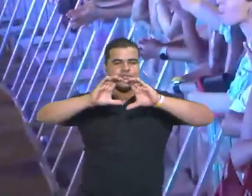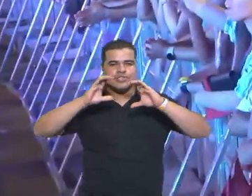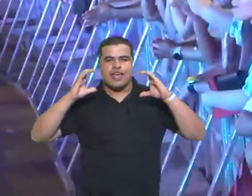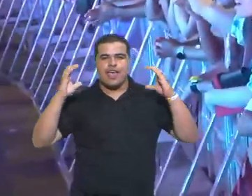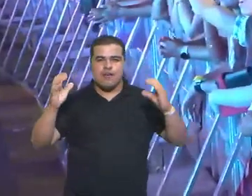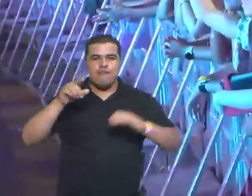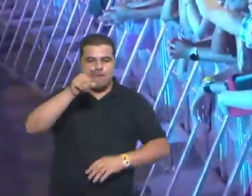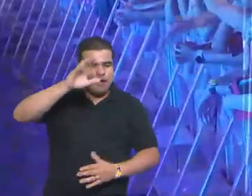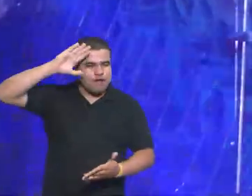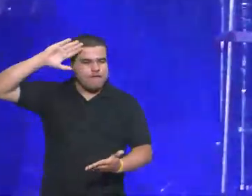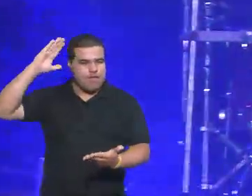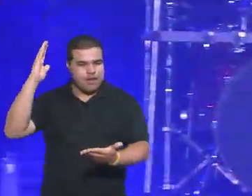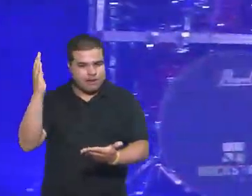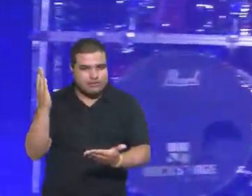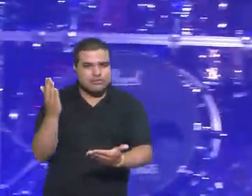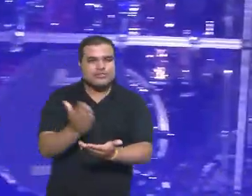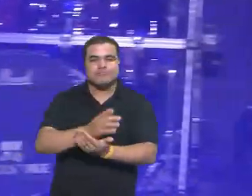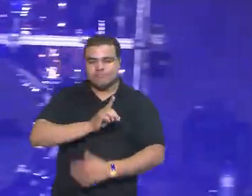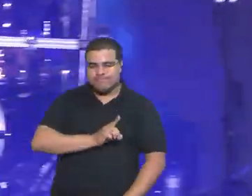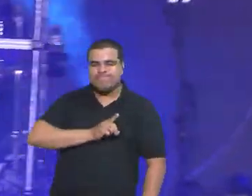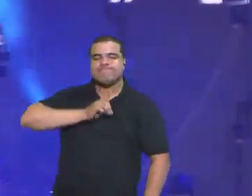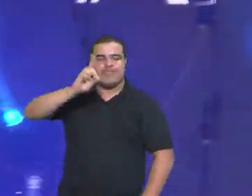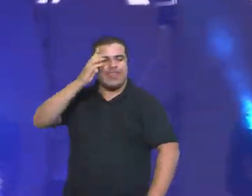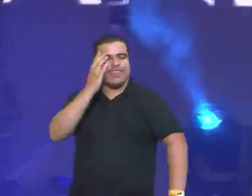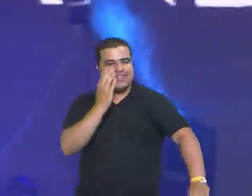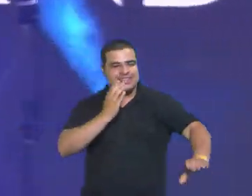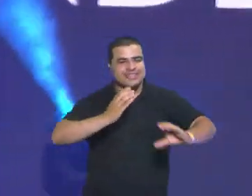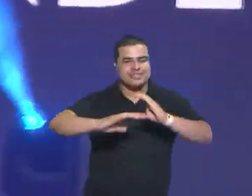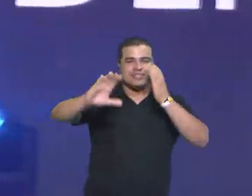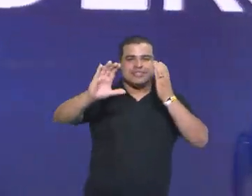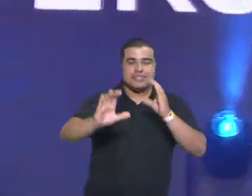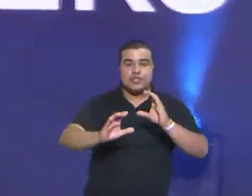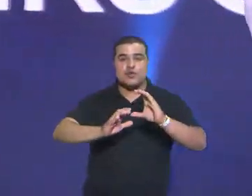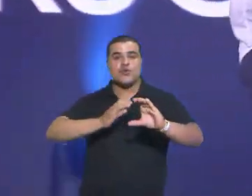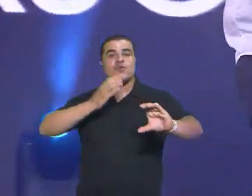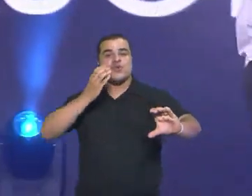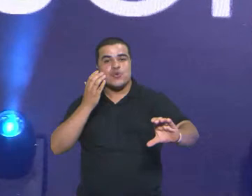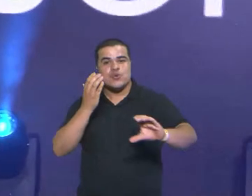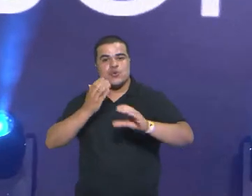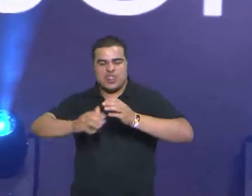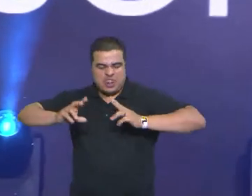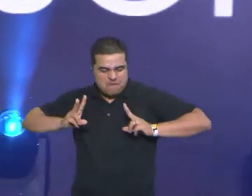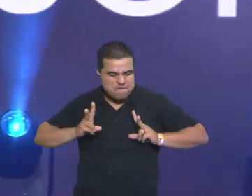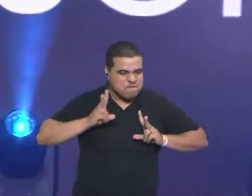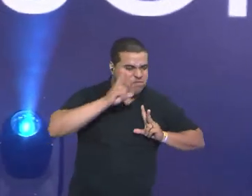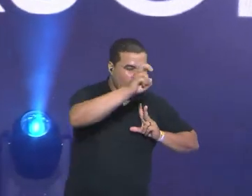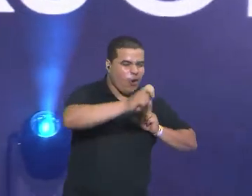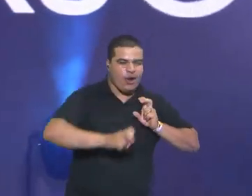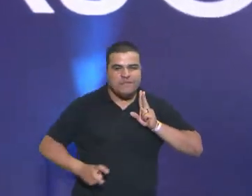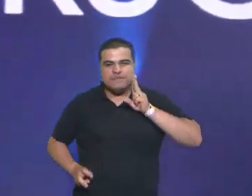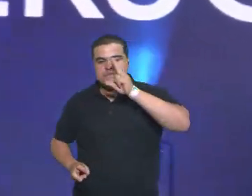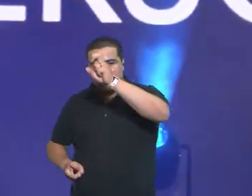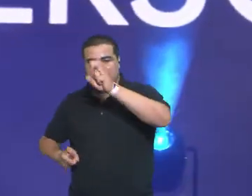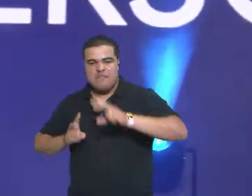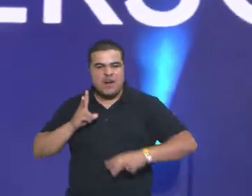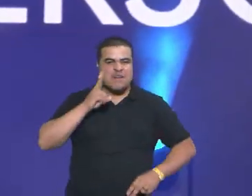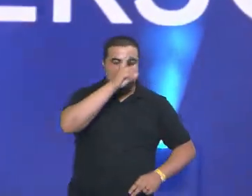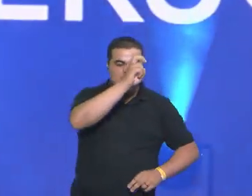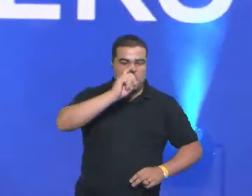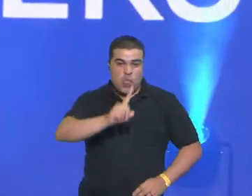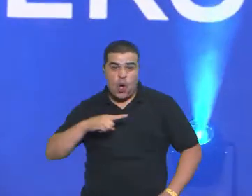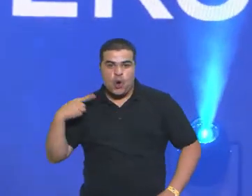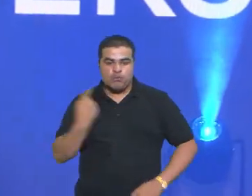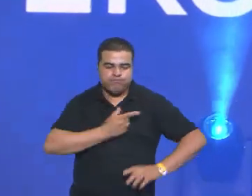do céu vai cantar quem fosse o hino da vitória